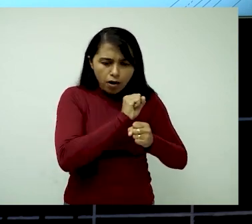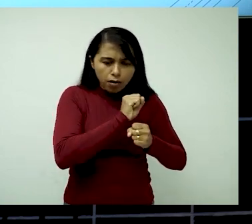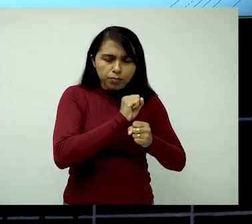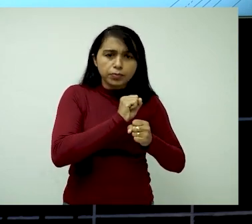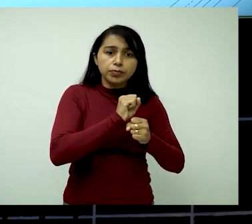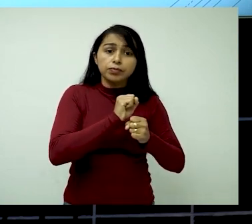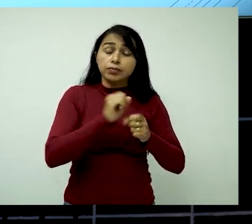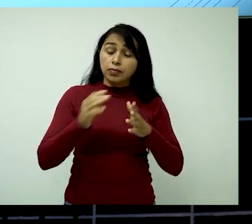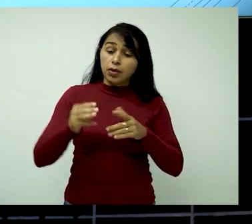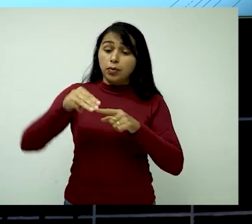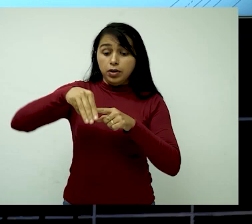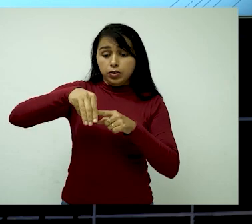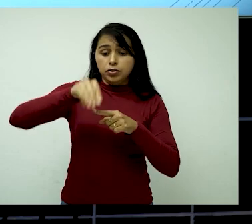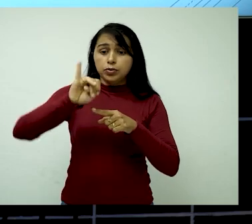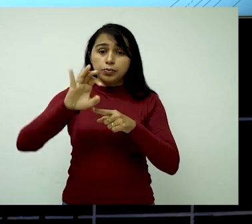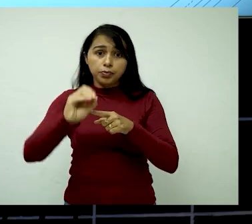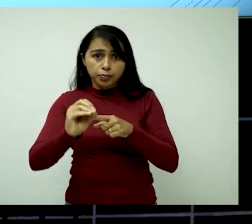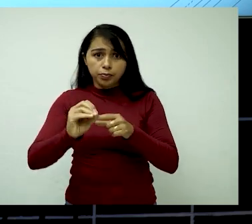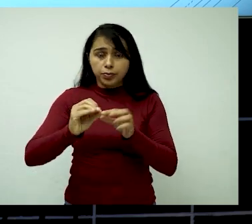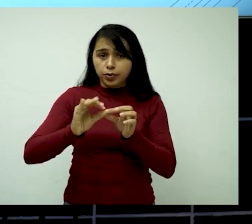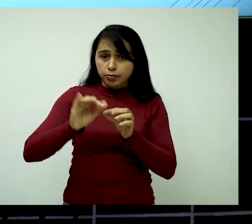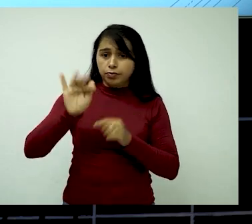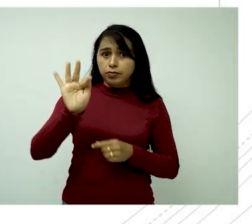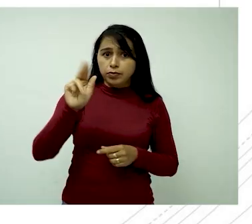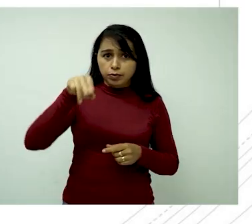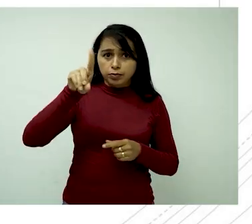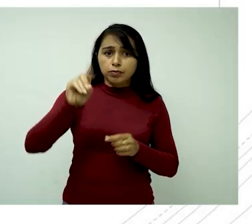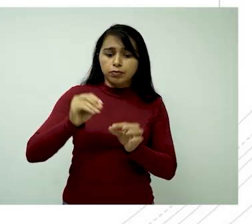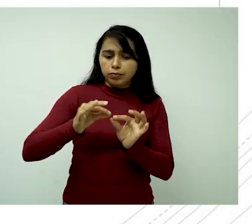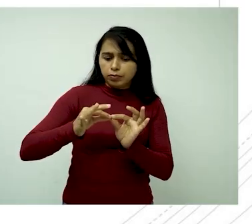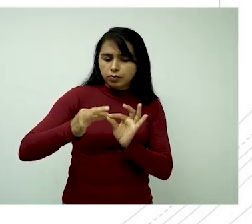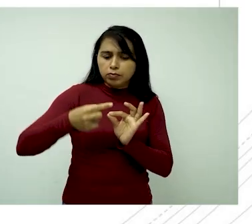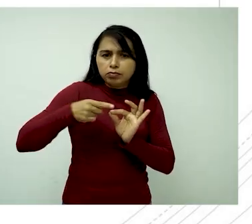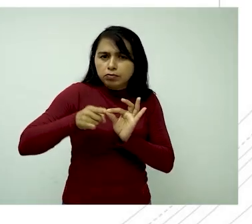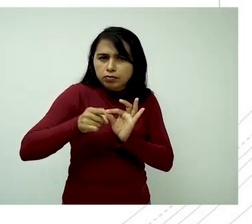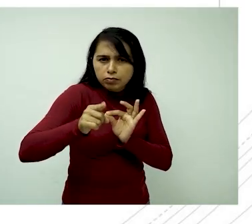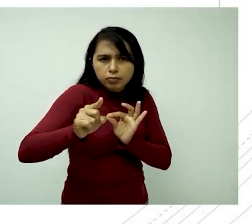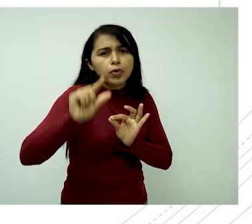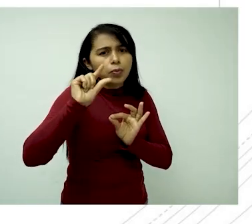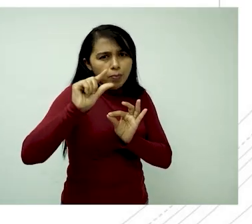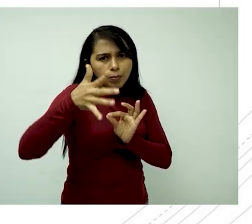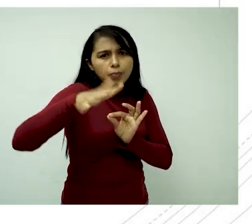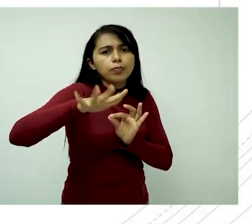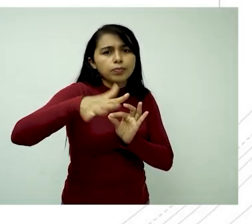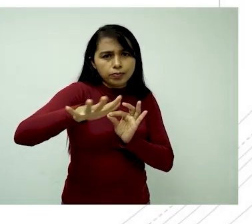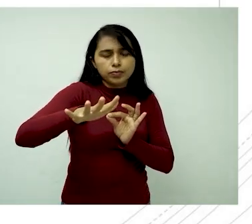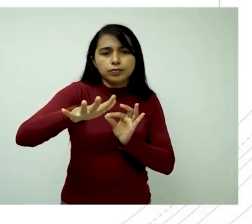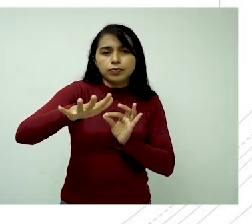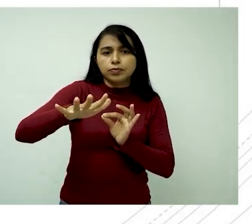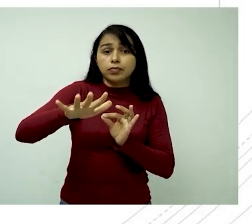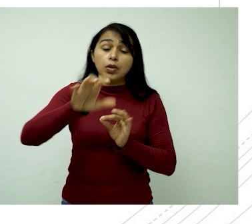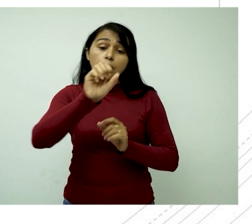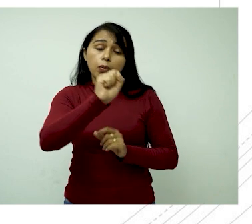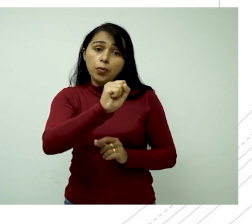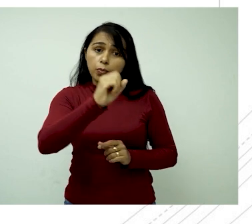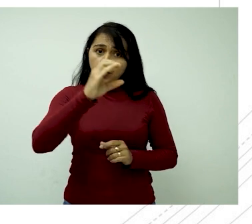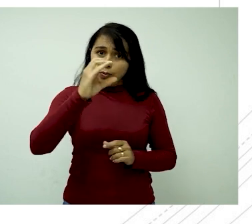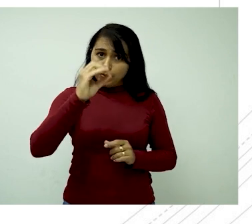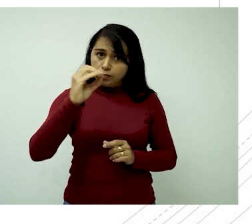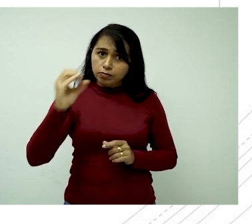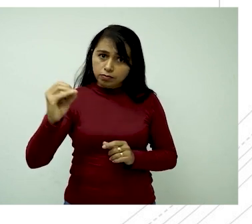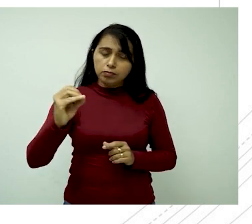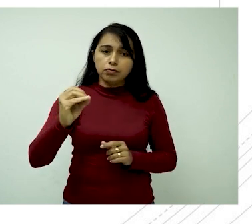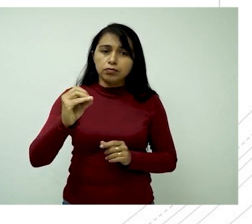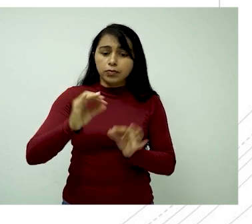ali, então as corridas de meio fundo, elas vão ter um pouquinho maior, tá? Elas vão ser as corridas de